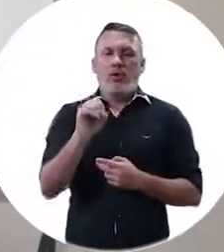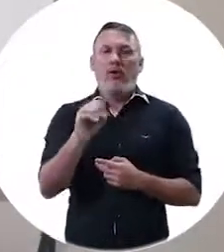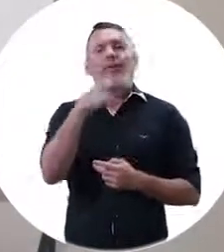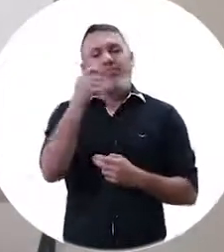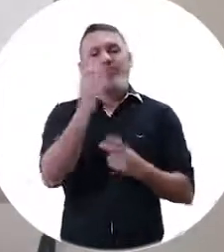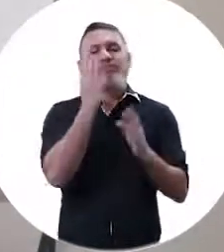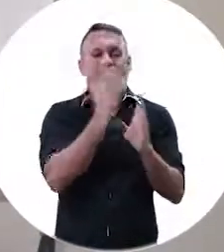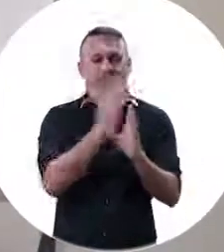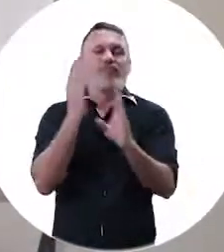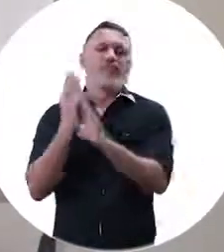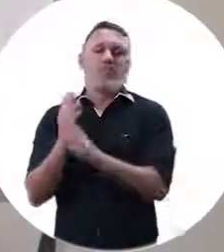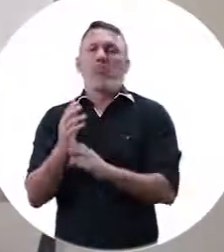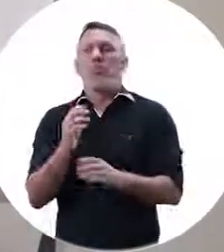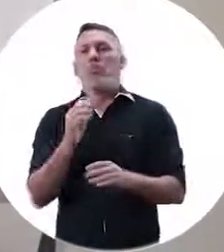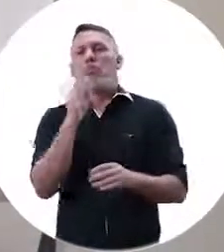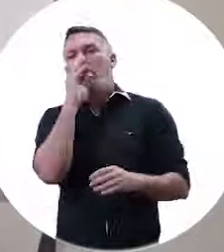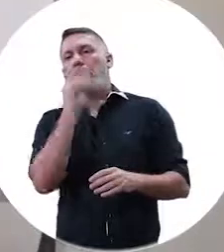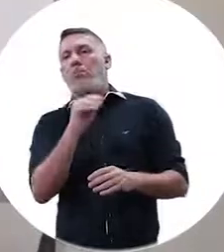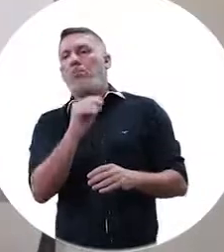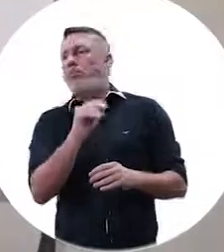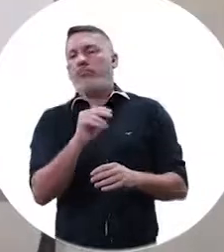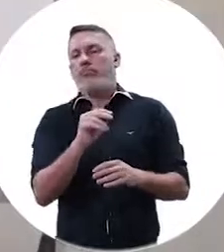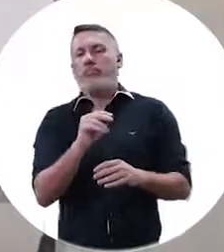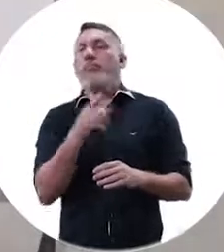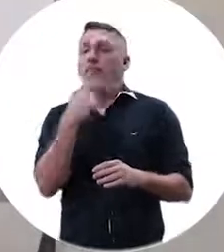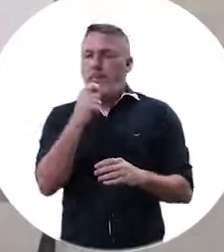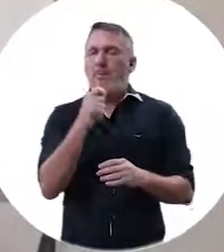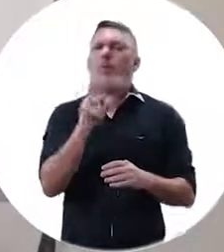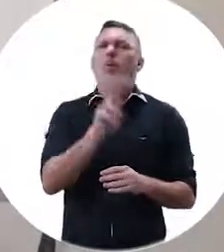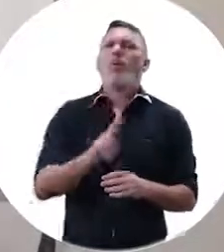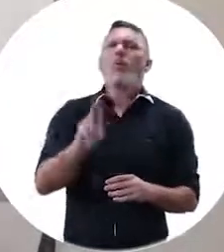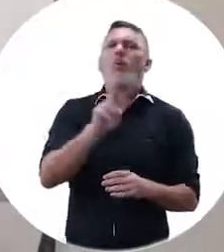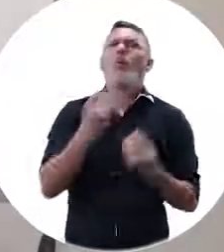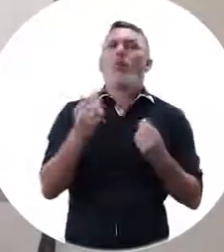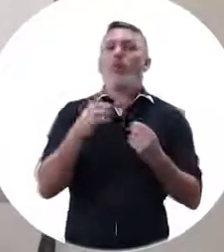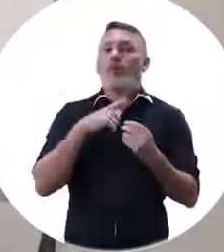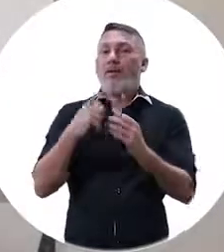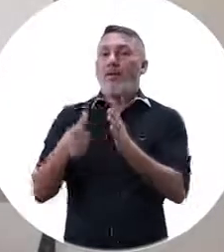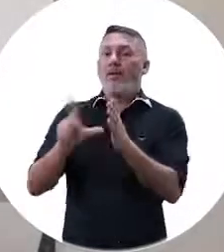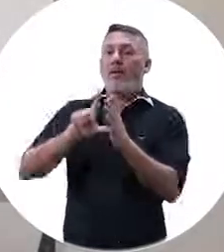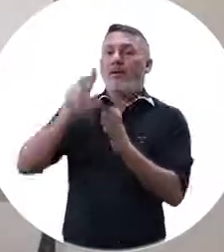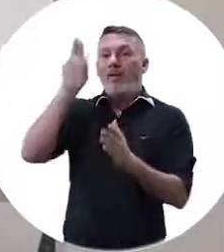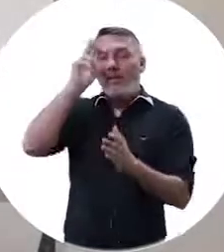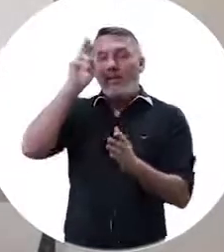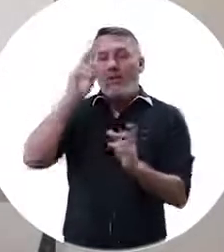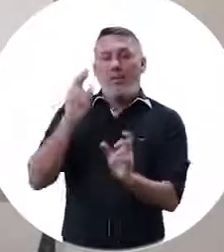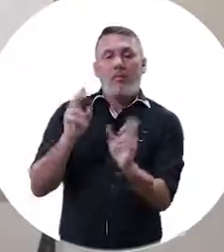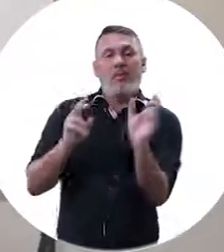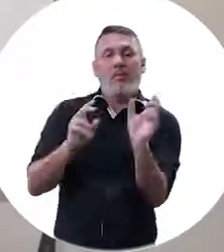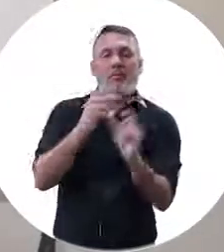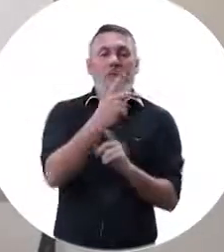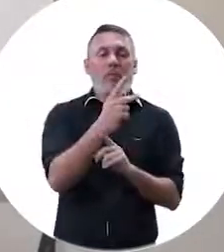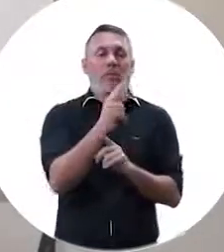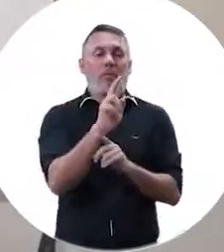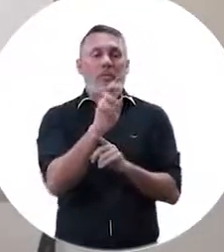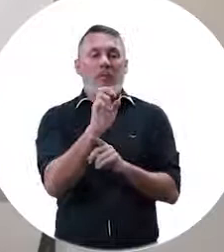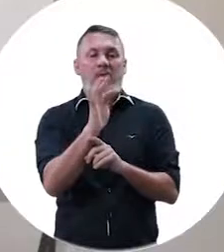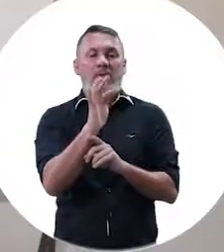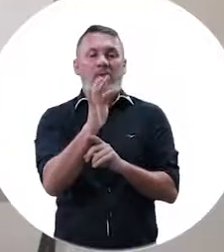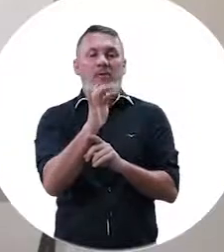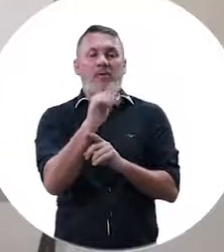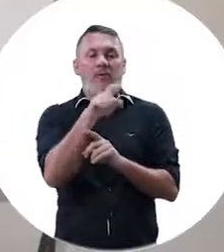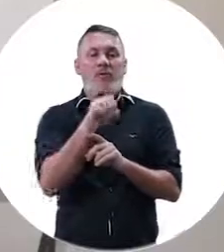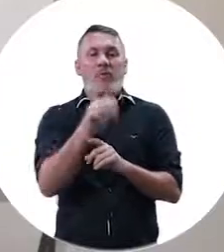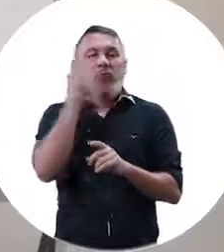está no carbono 2. Então você precisa identificar a posição dos dois. Aí você tem que usar aquele prefixo que indica a quantidade de 2.